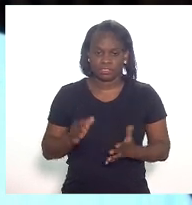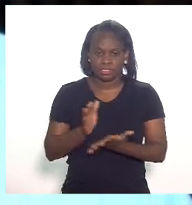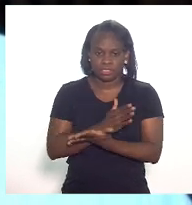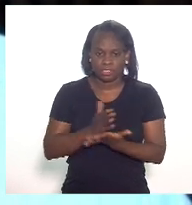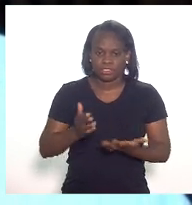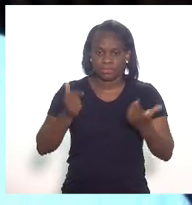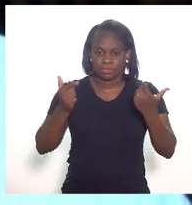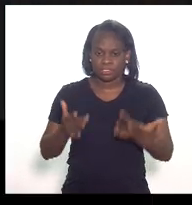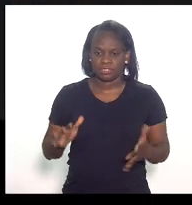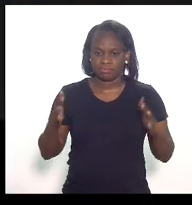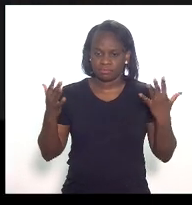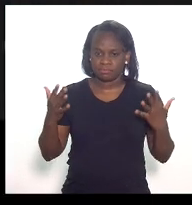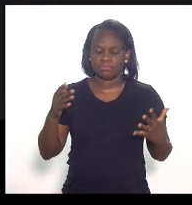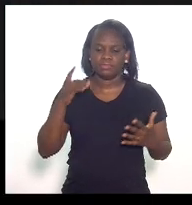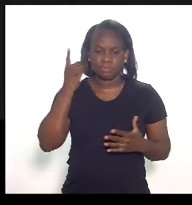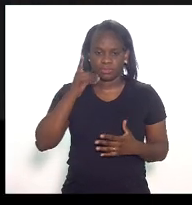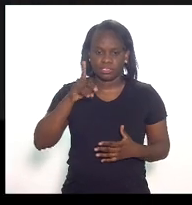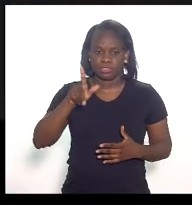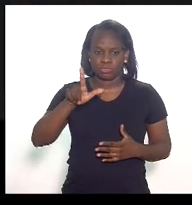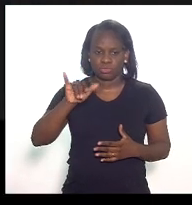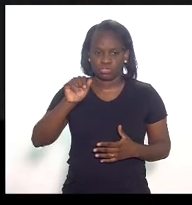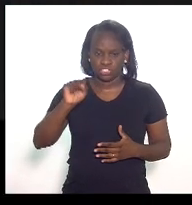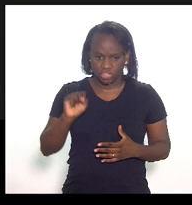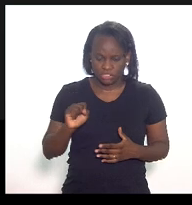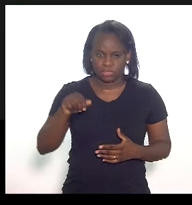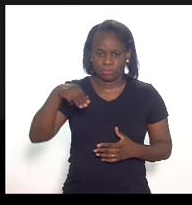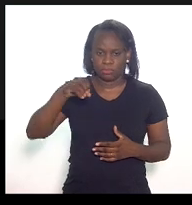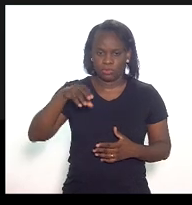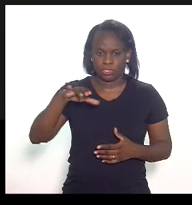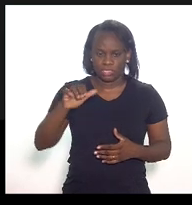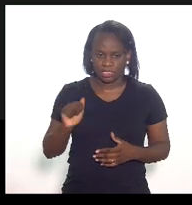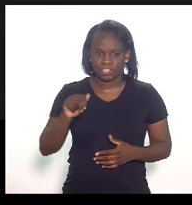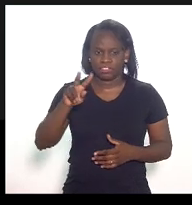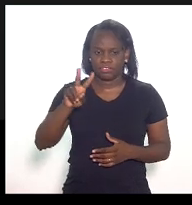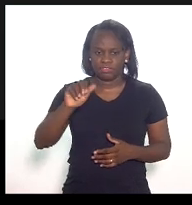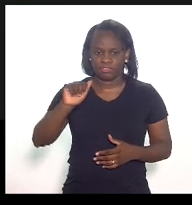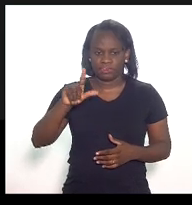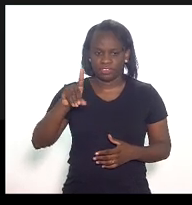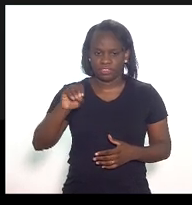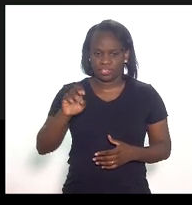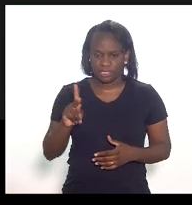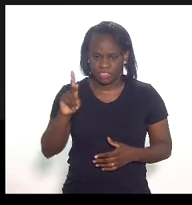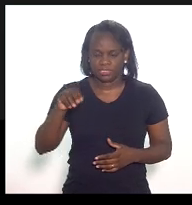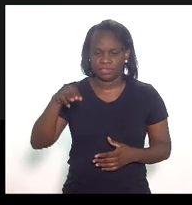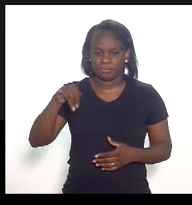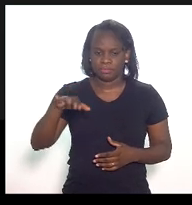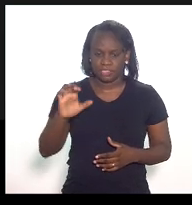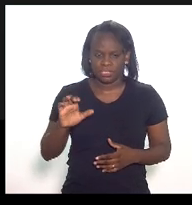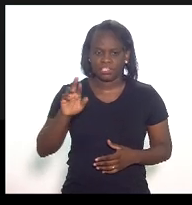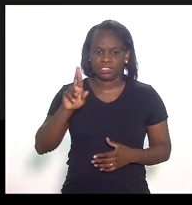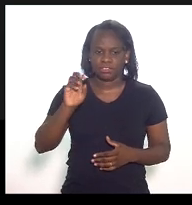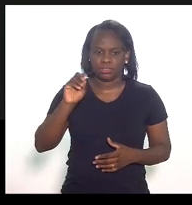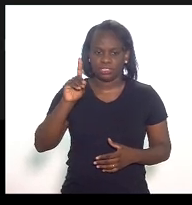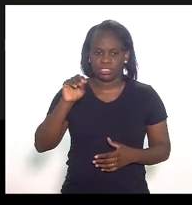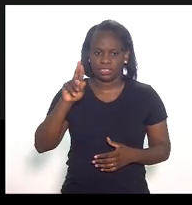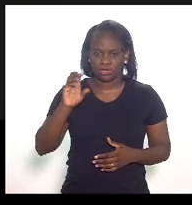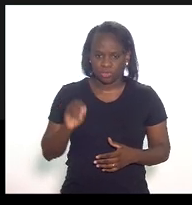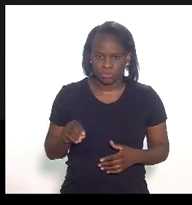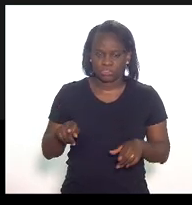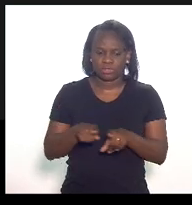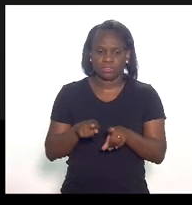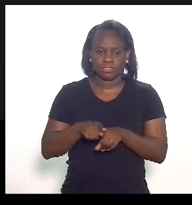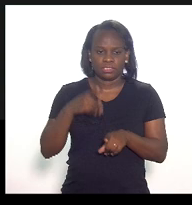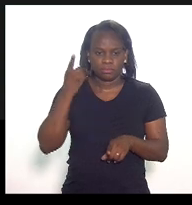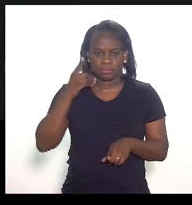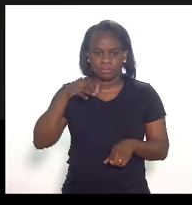saudar aqui os deputados Luiz Paulo, Mônica Francisco, deputado Valdec Carneiro, Carlos Mink, Rodrigo Amorim, salvo engano, o deputado Max também